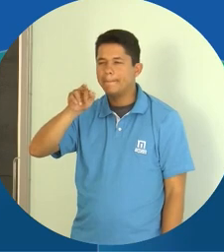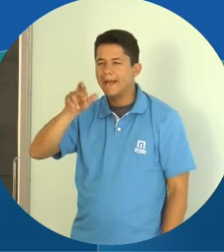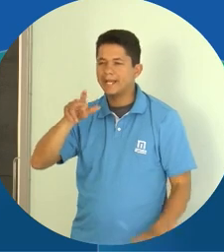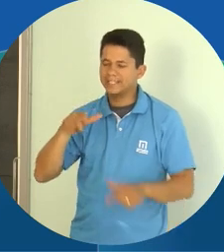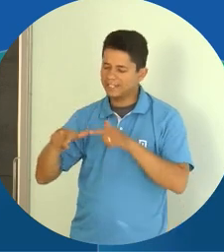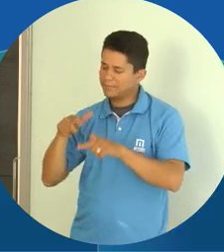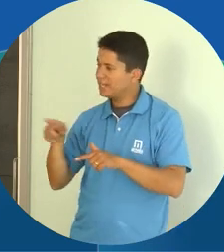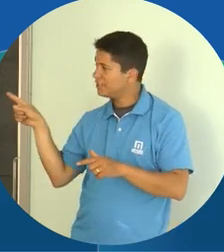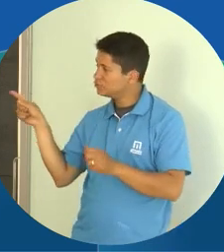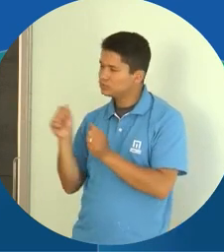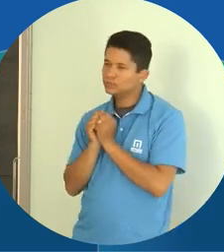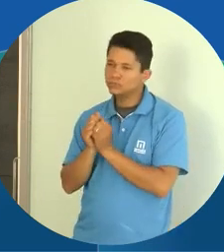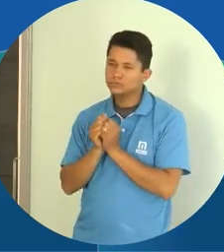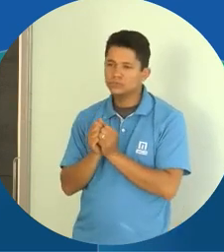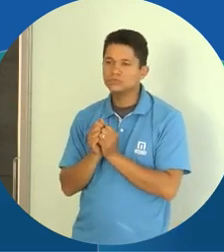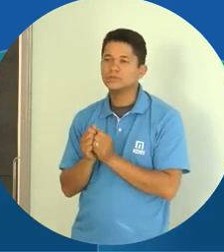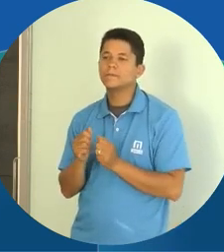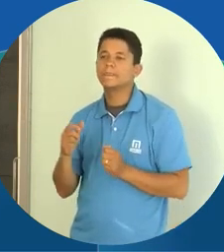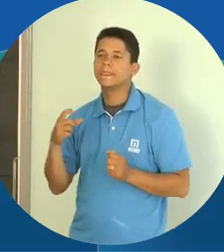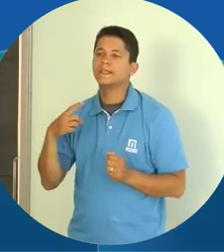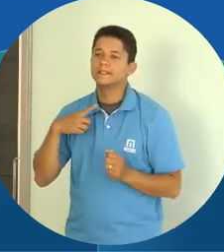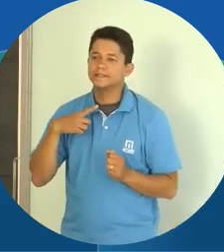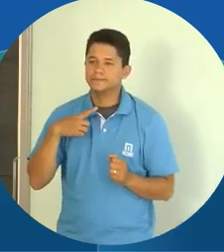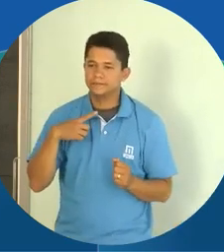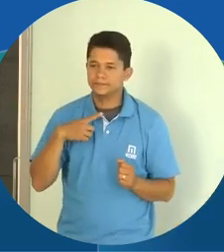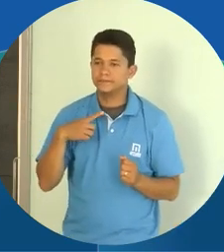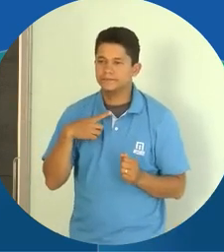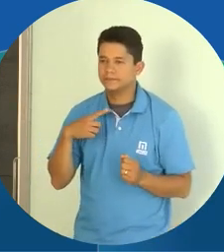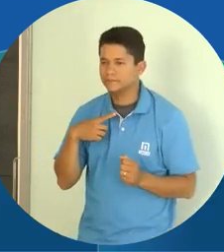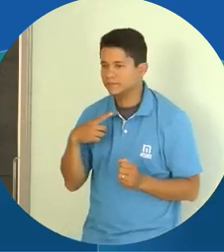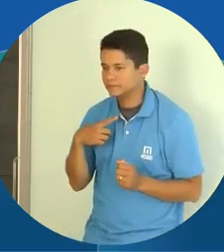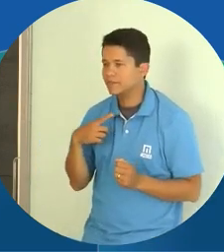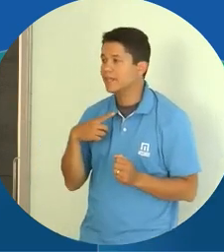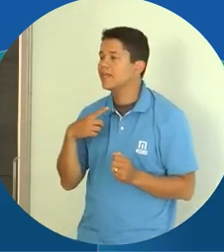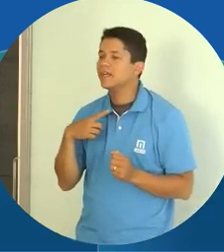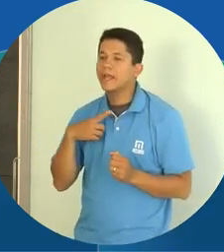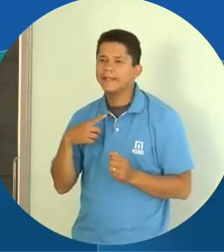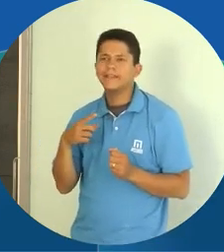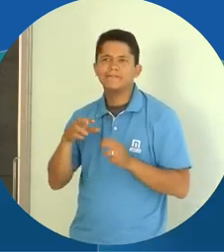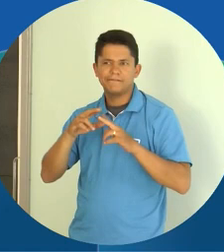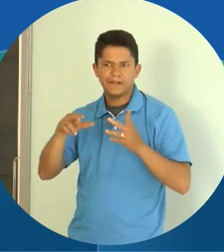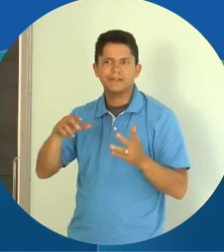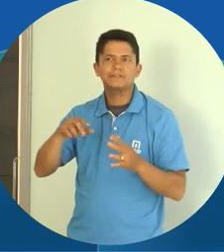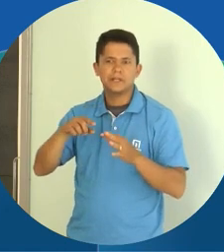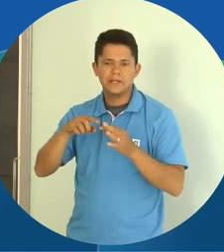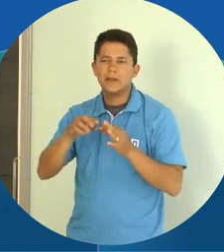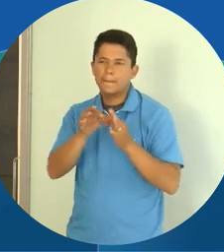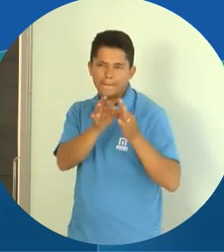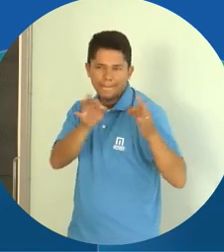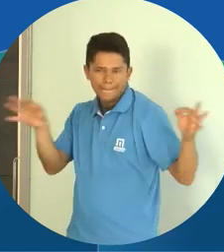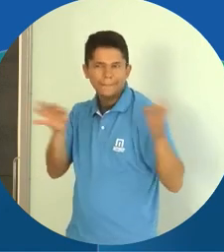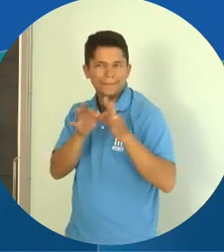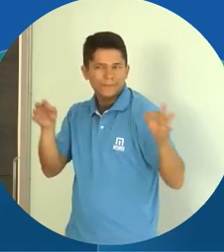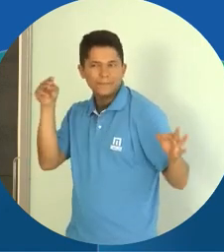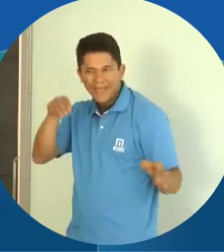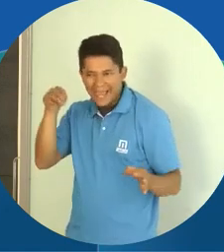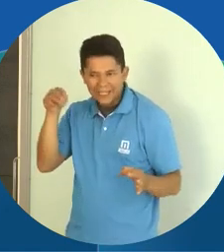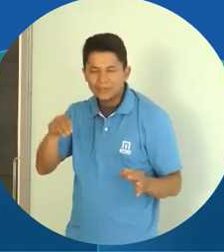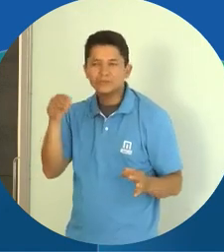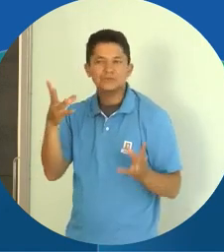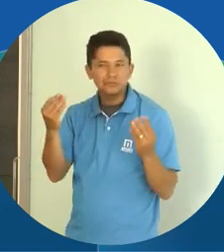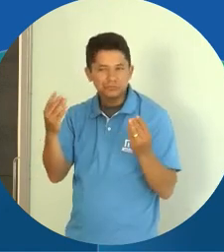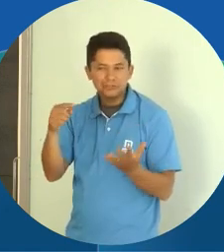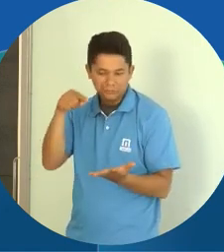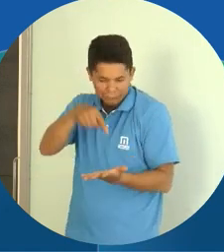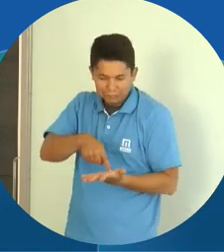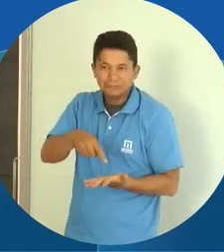aí algumas centenas de milhares de metros executados de estaca. Então, são quase 50 anos